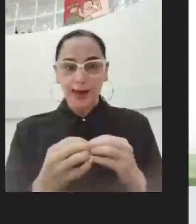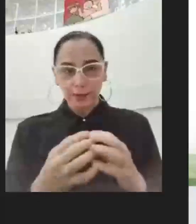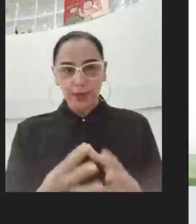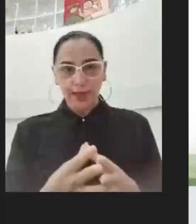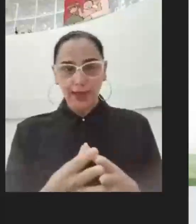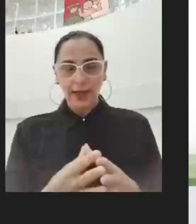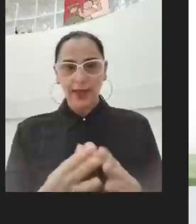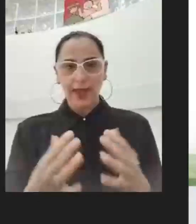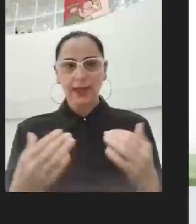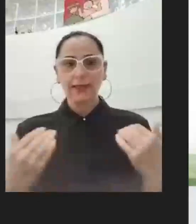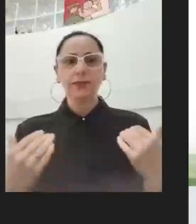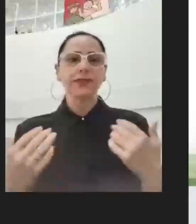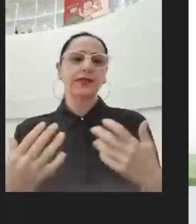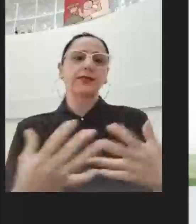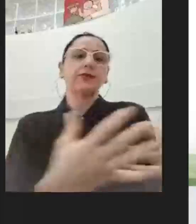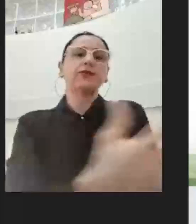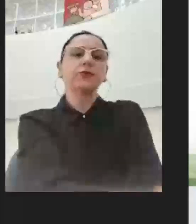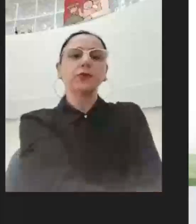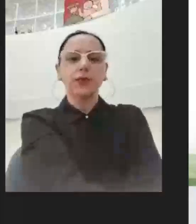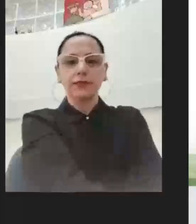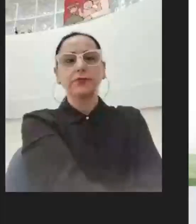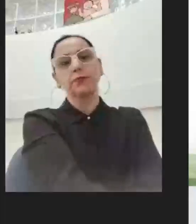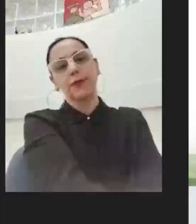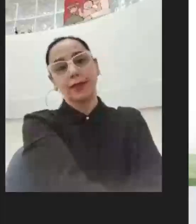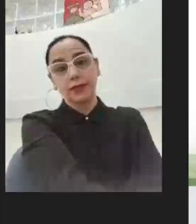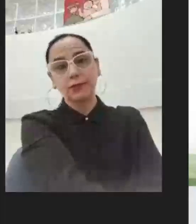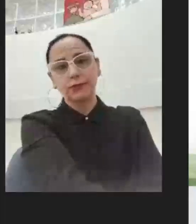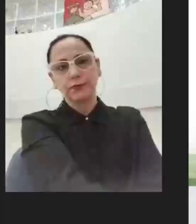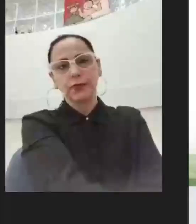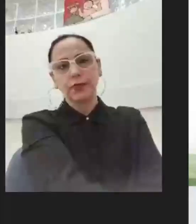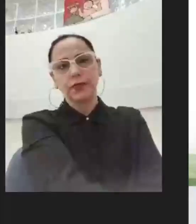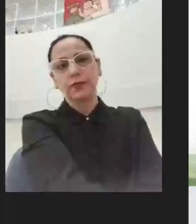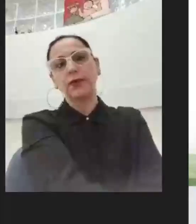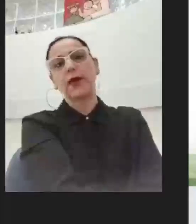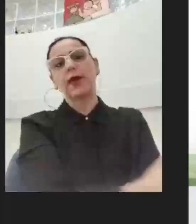de que a mulher ela não estaria mais disponível para o